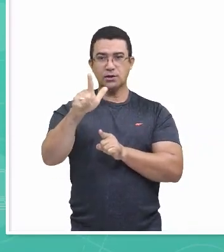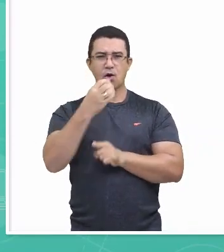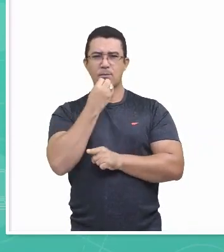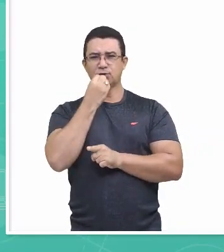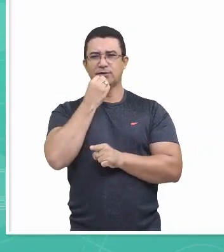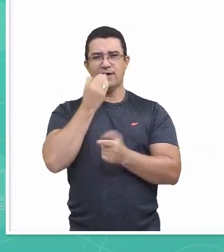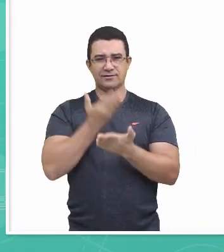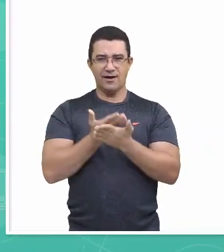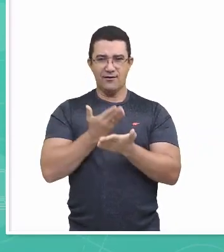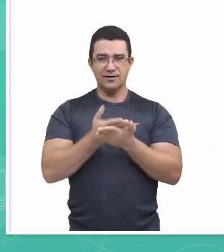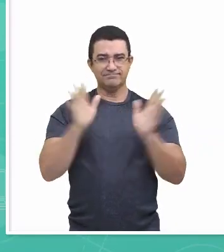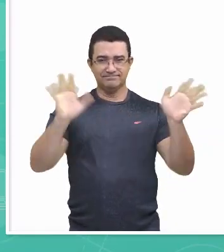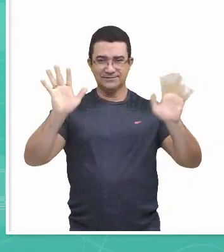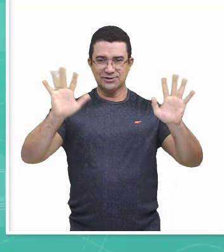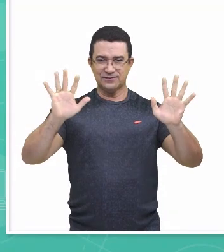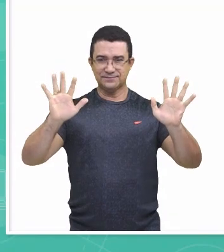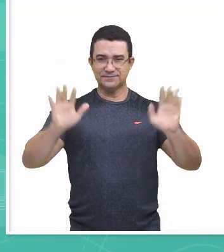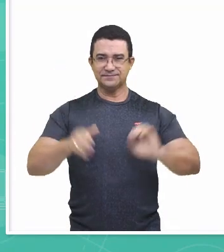oportunidade. Tchau.